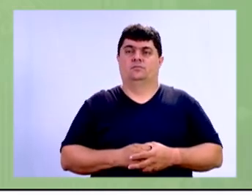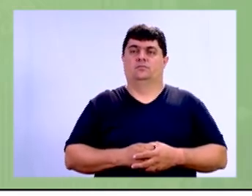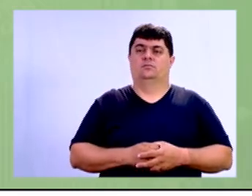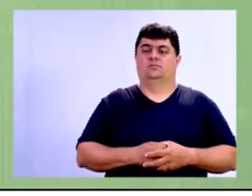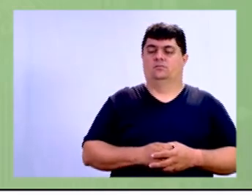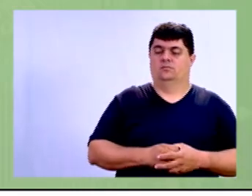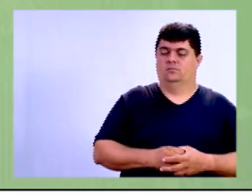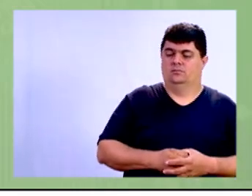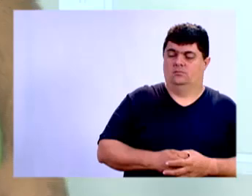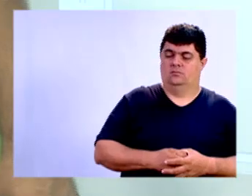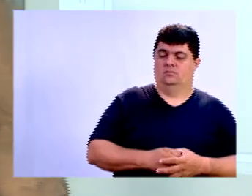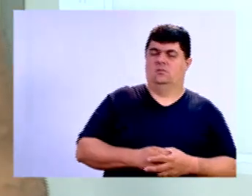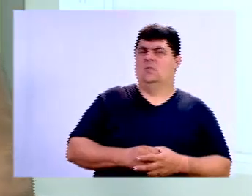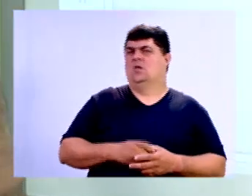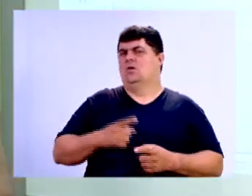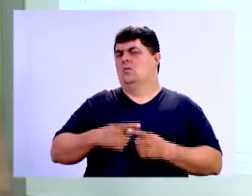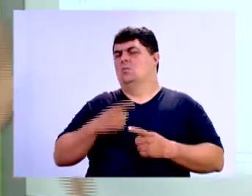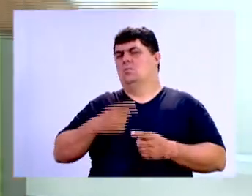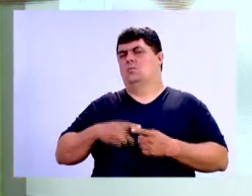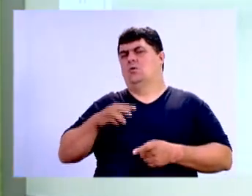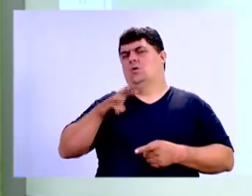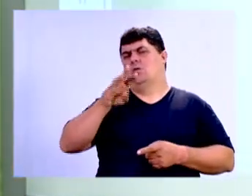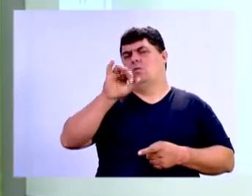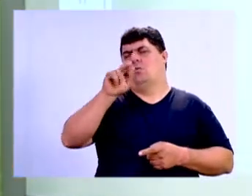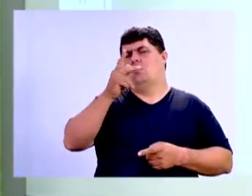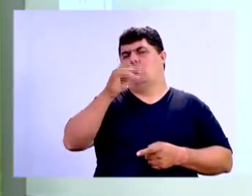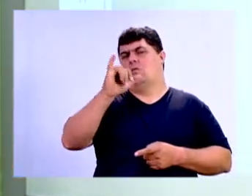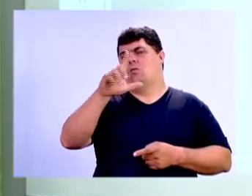Lógica de programação, gente. Por que eu estou utilizando o while e não for?